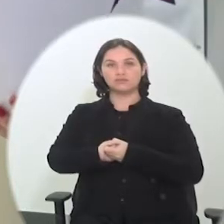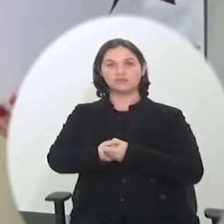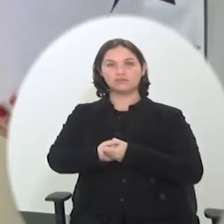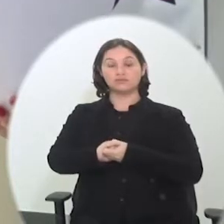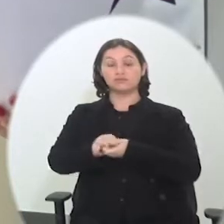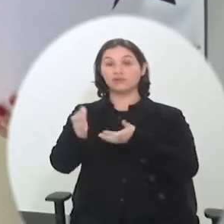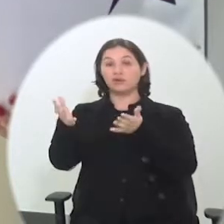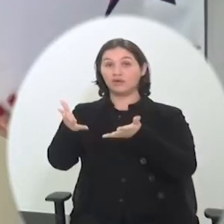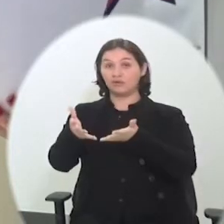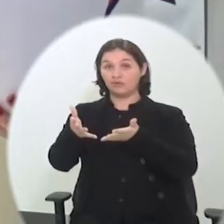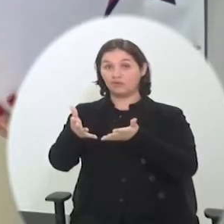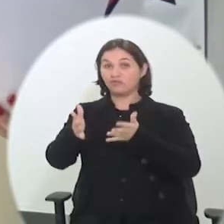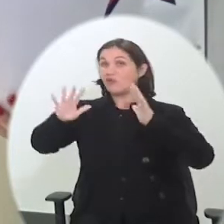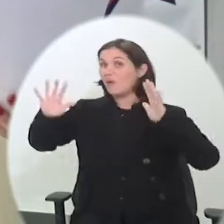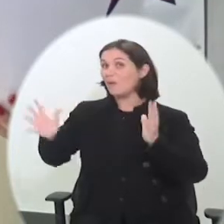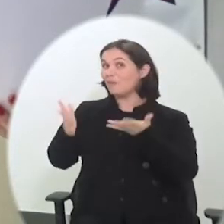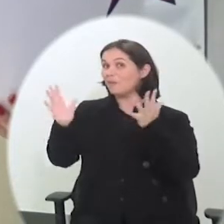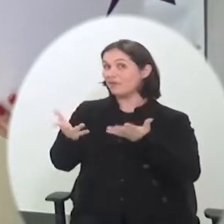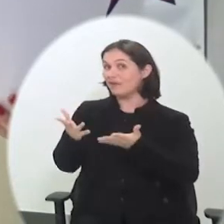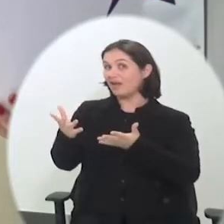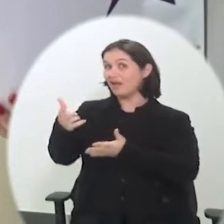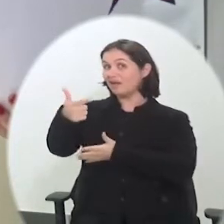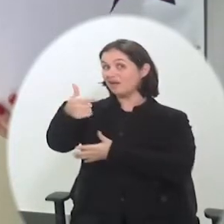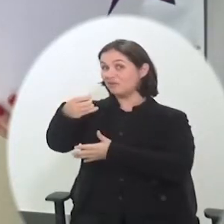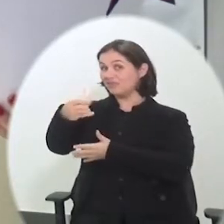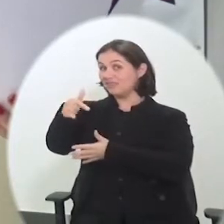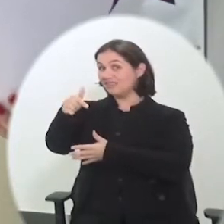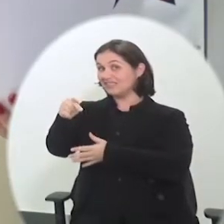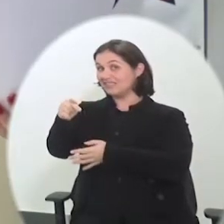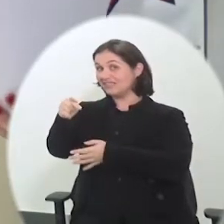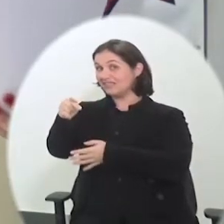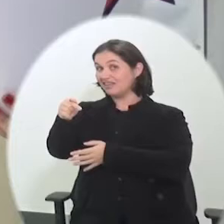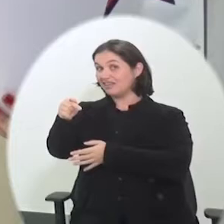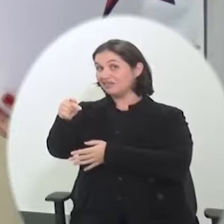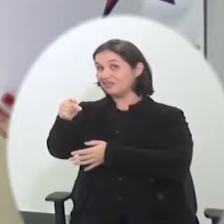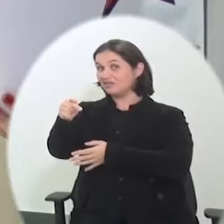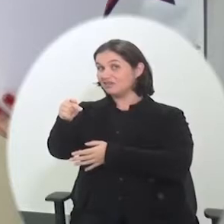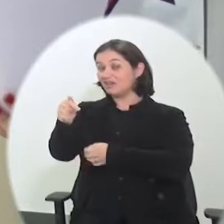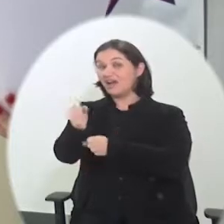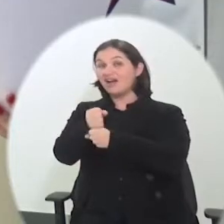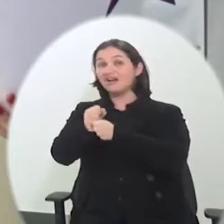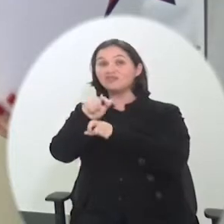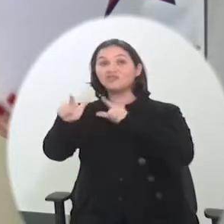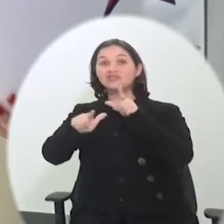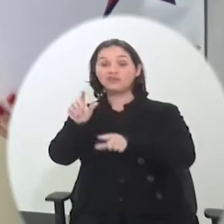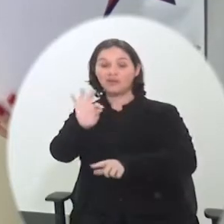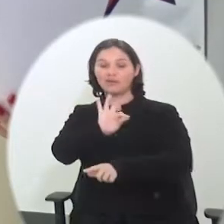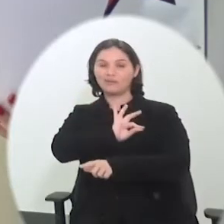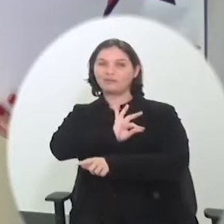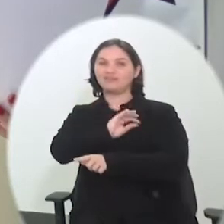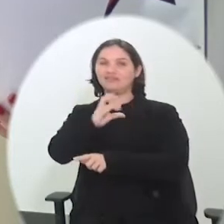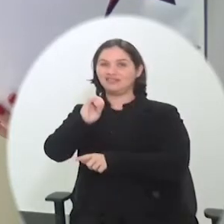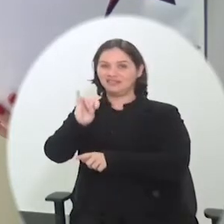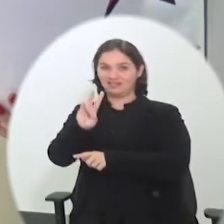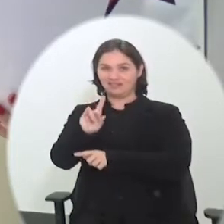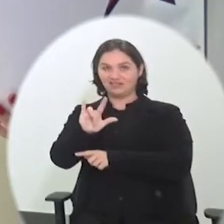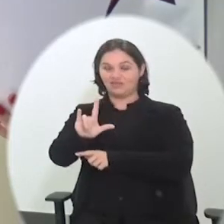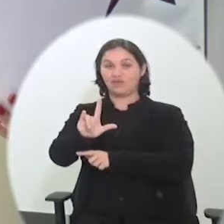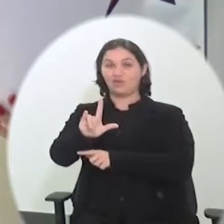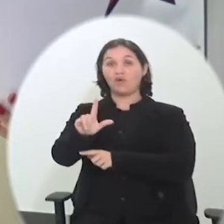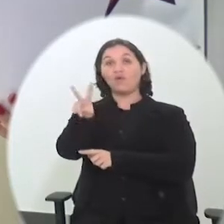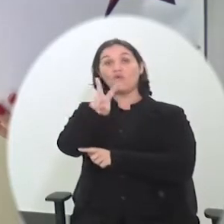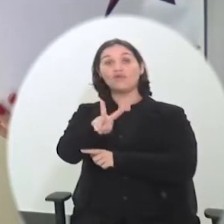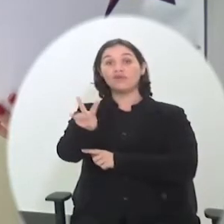207 anos da Polícia Civil de Santa Catarina. Esta solenidade é uma proposição do vereador João Batista